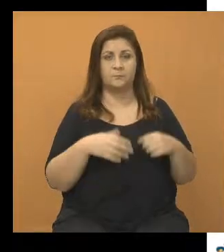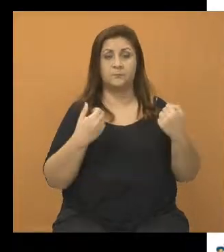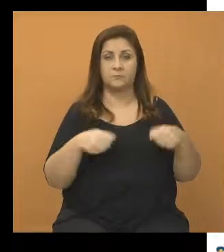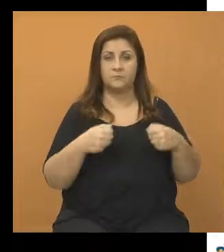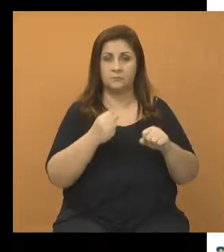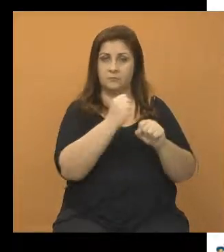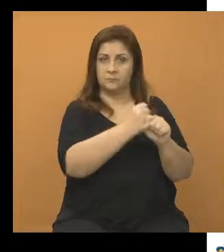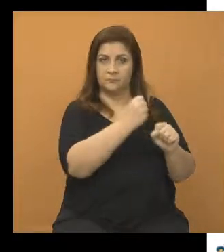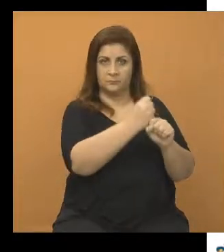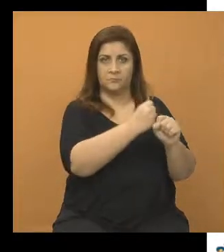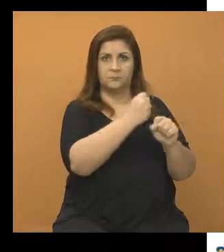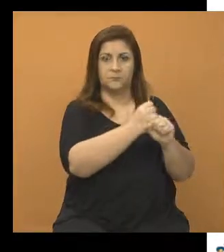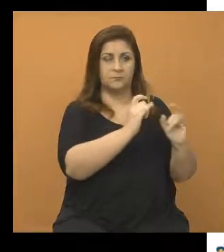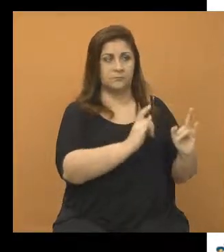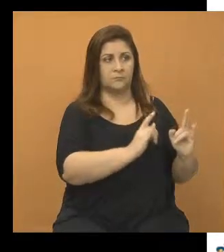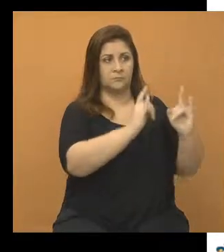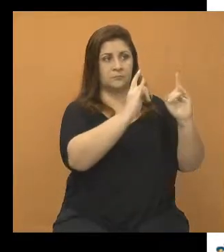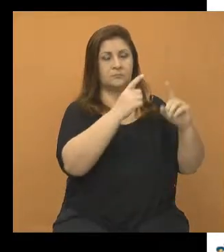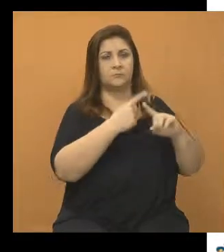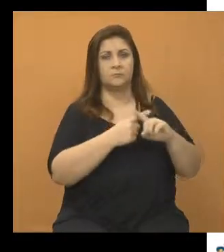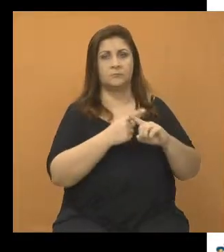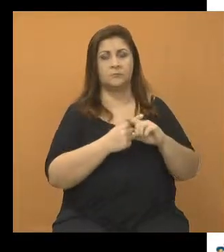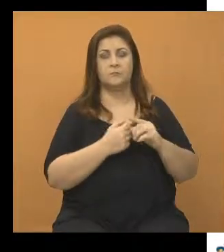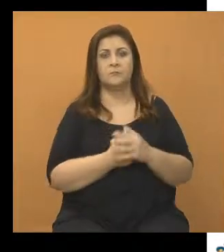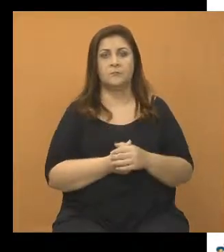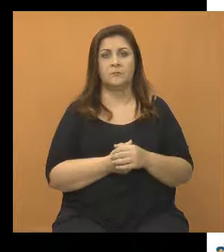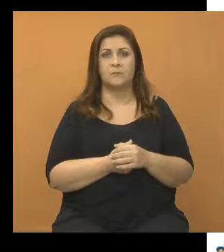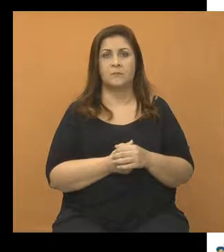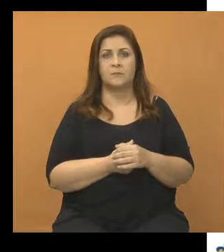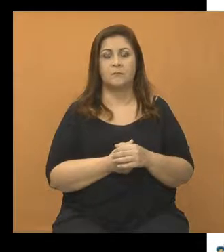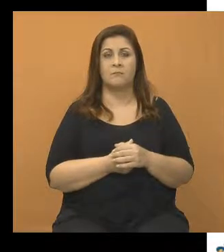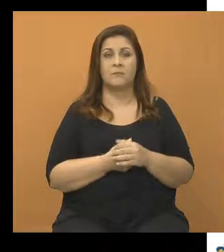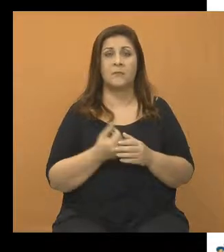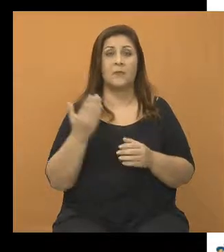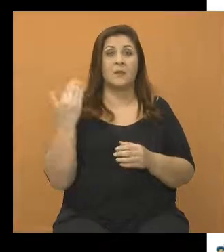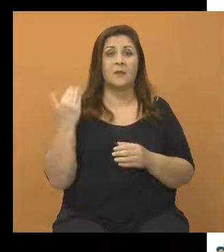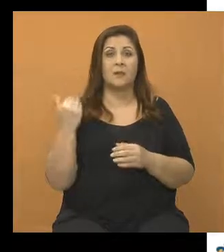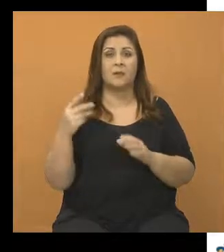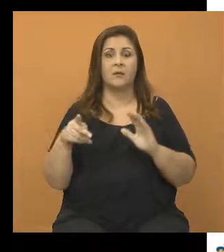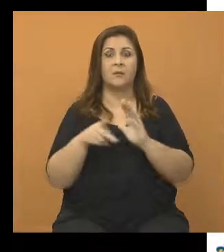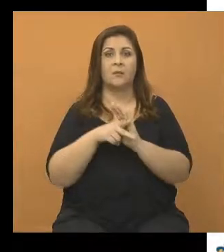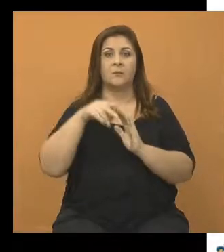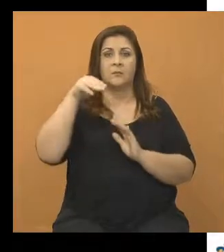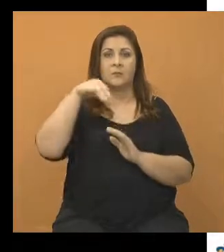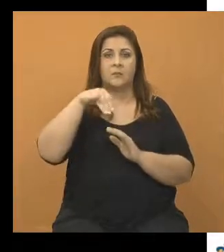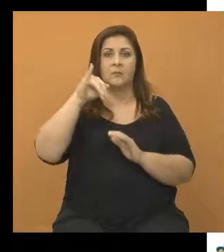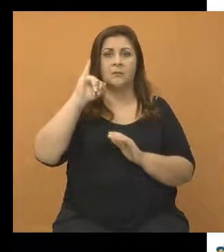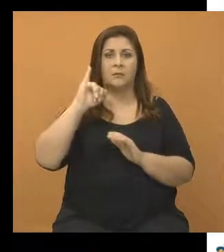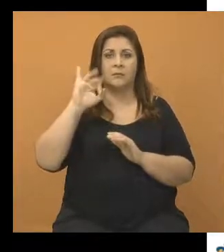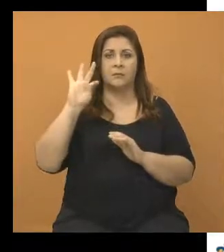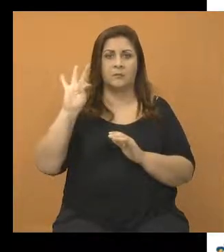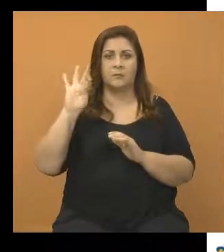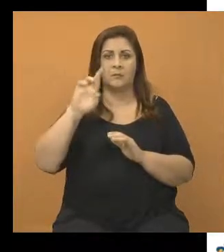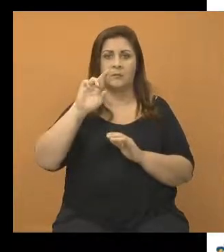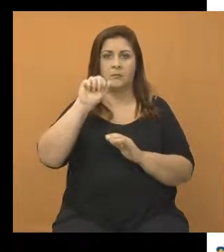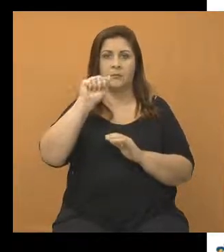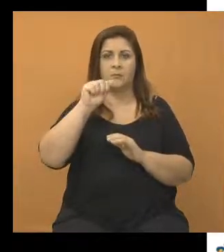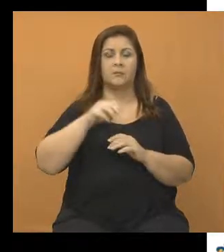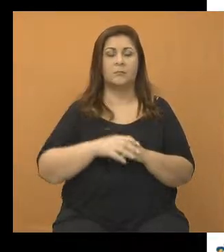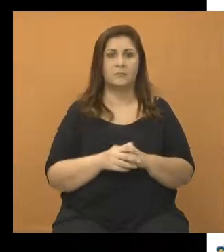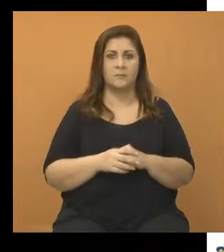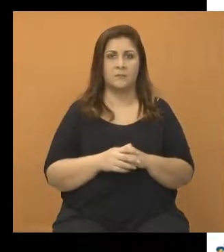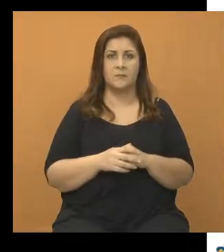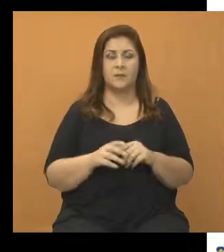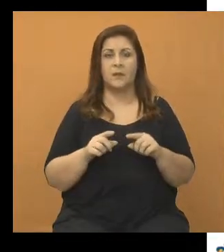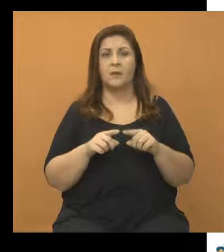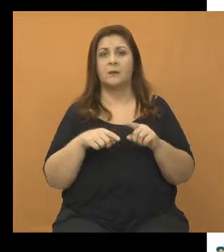reformas no prédio, porque era um prédio que, inclusive, era um prédio que pertencia à Mitra, né, e que quando